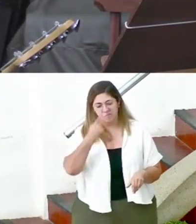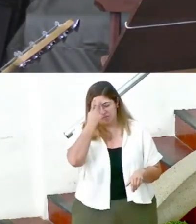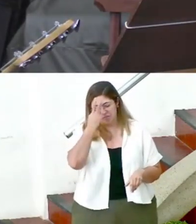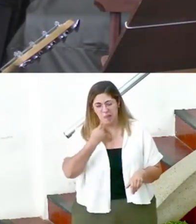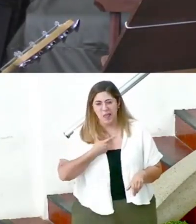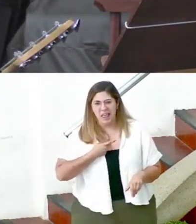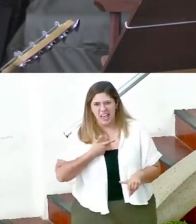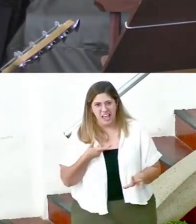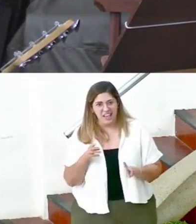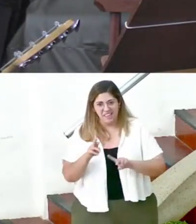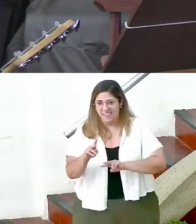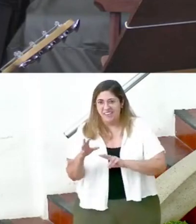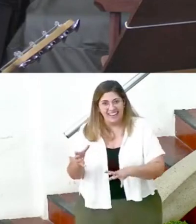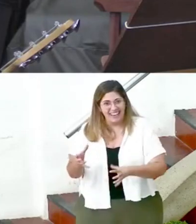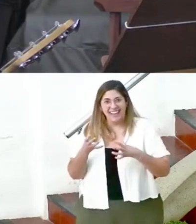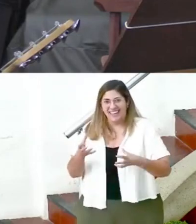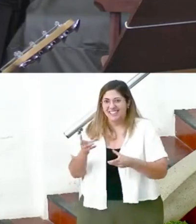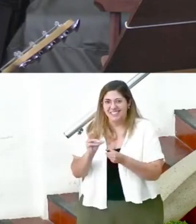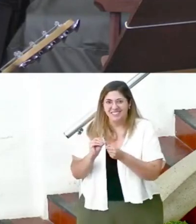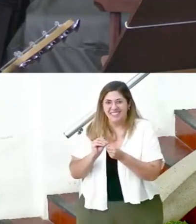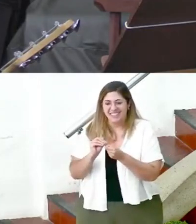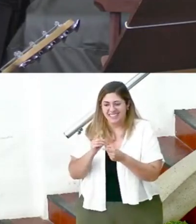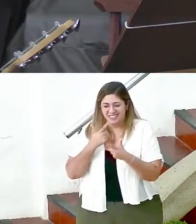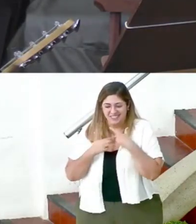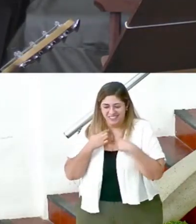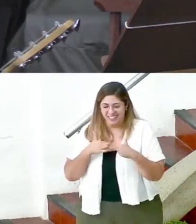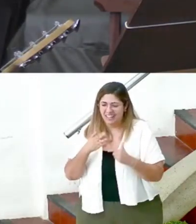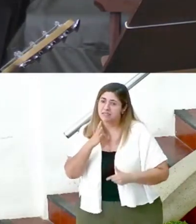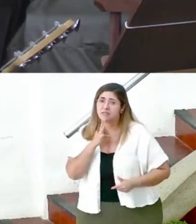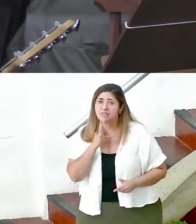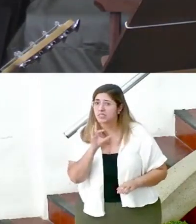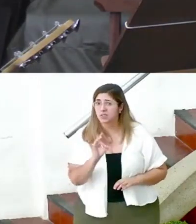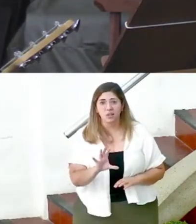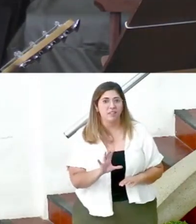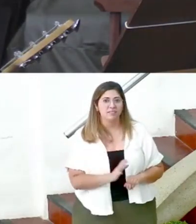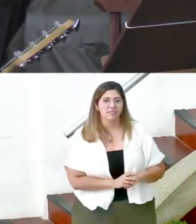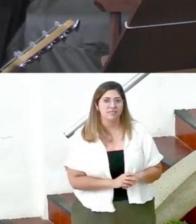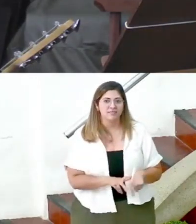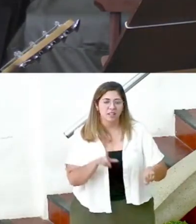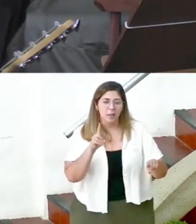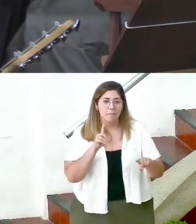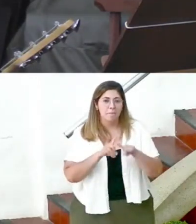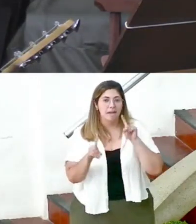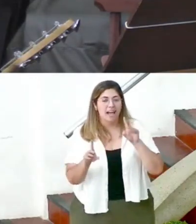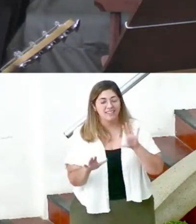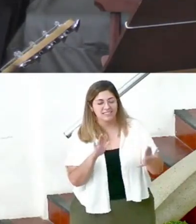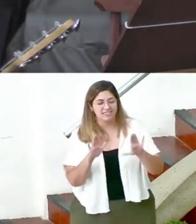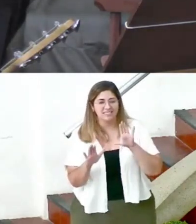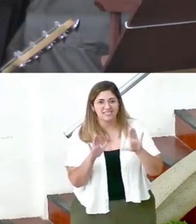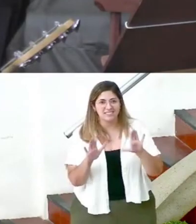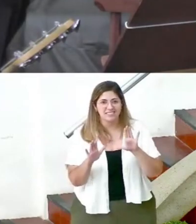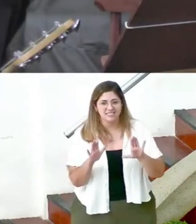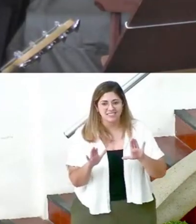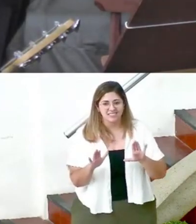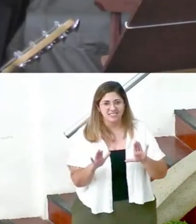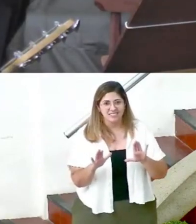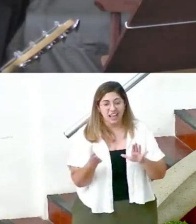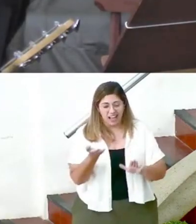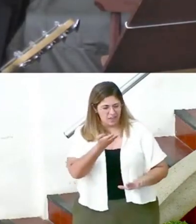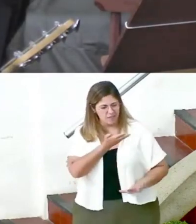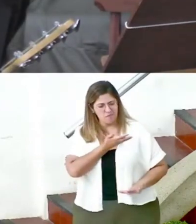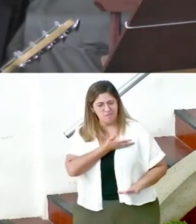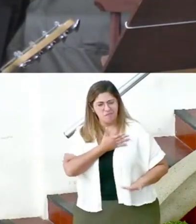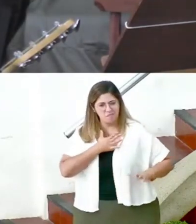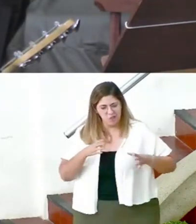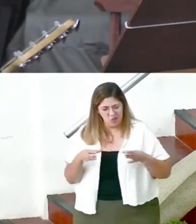nem você um irmão meu. Nós poderíamos ser conhecidos, poderíamos até nos admirar, poderíamos até valorizar uns aos outros e